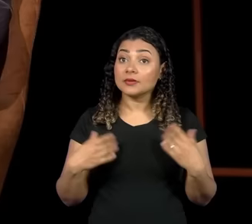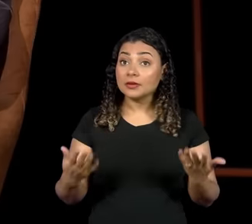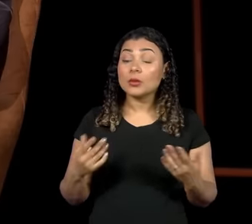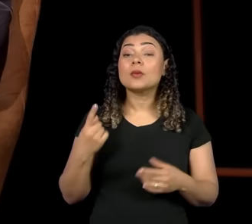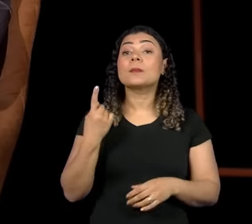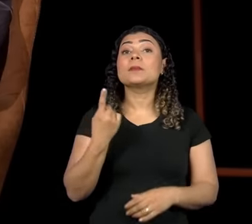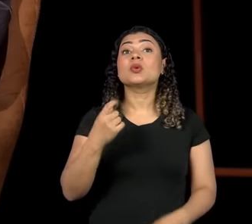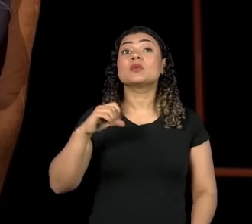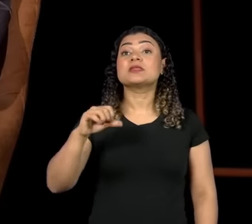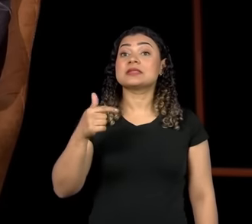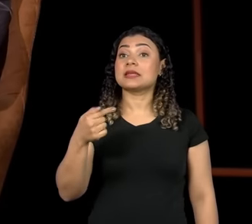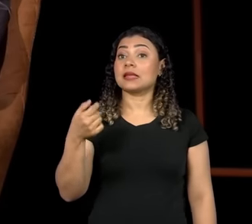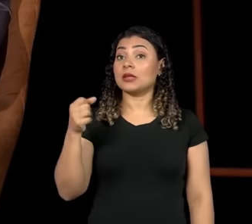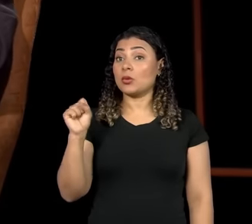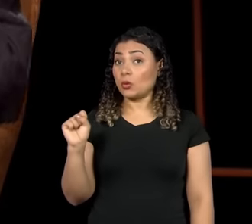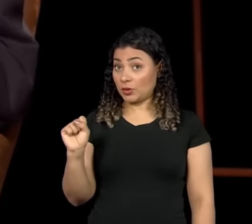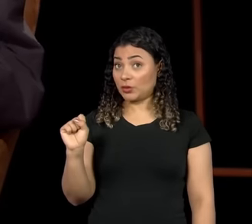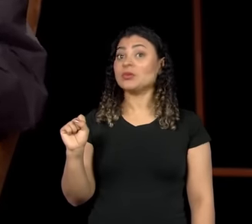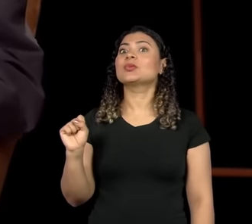no ano de